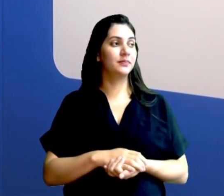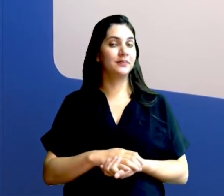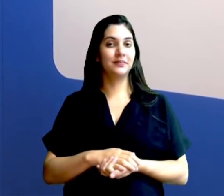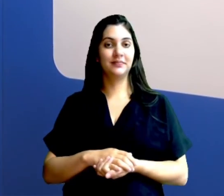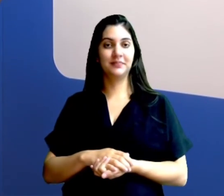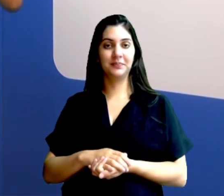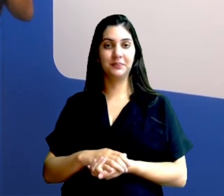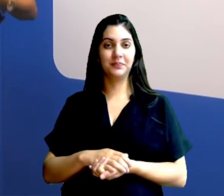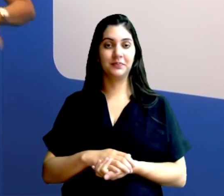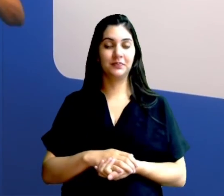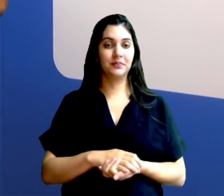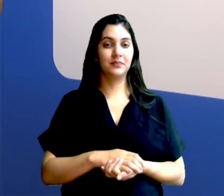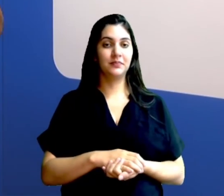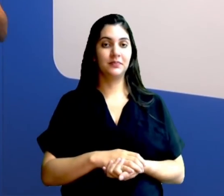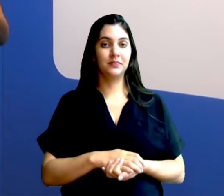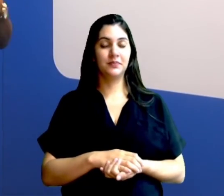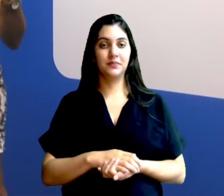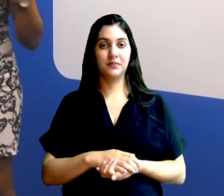Jesus.